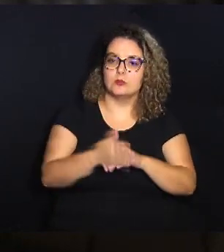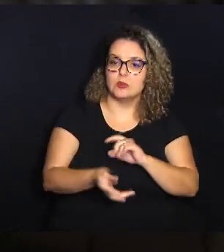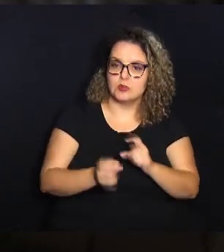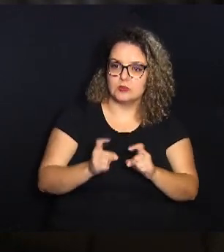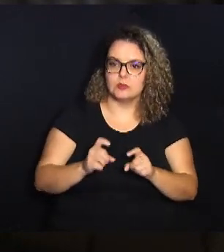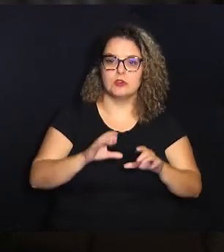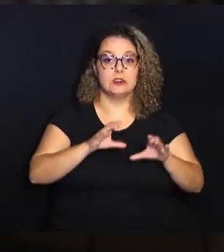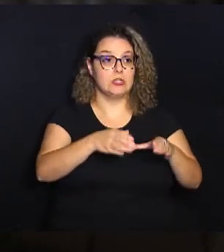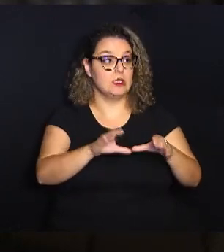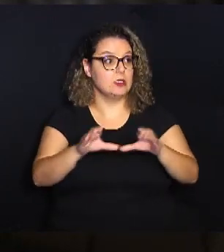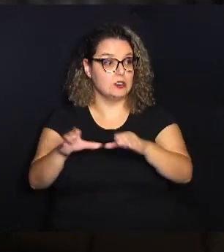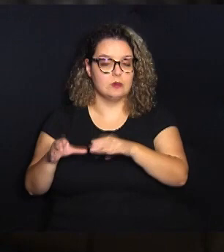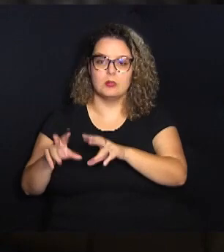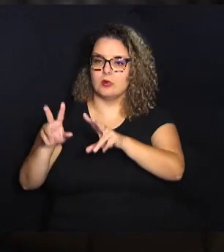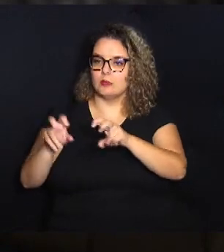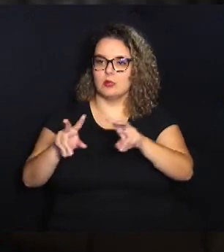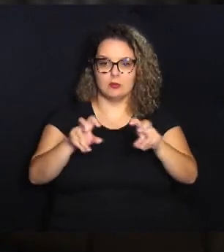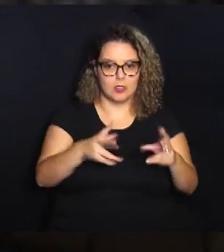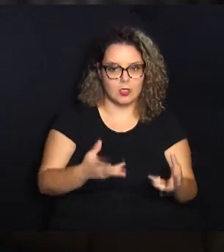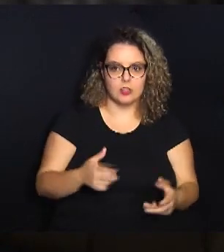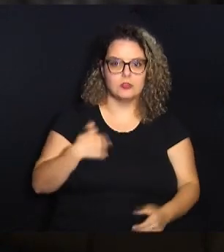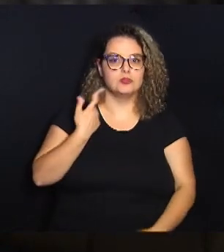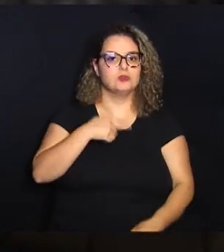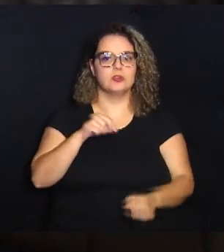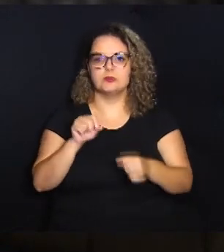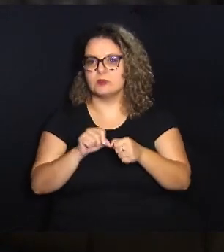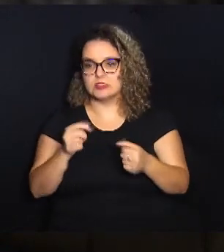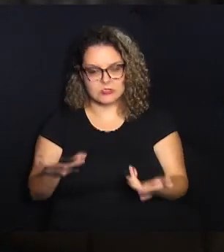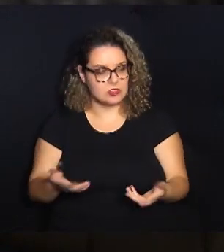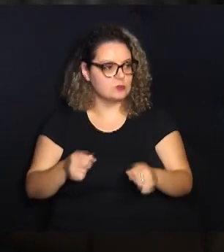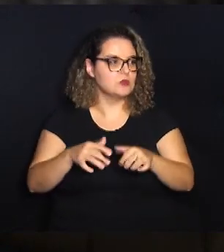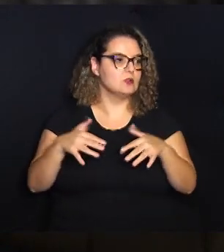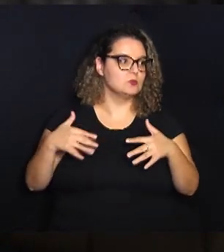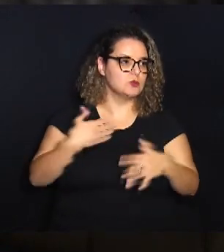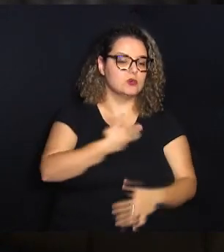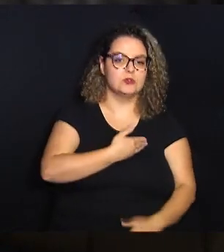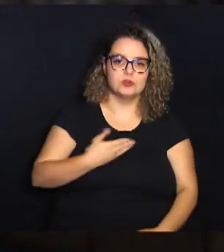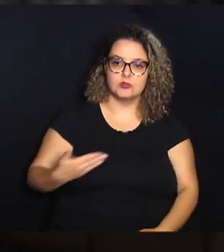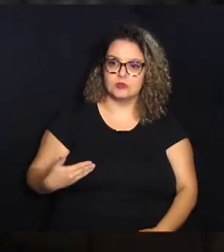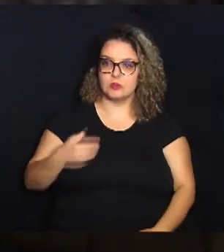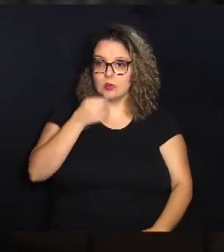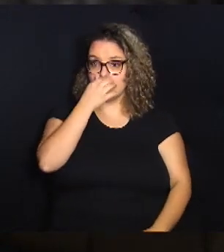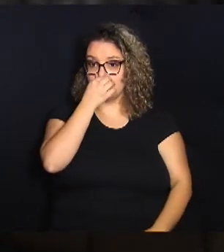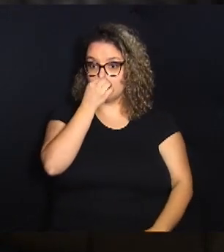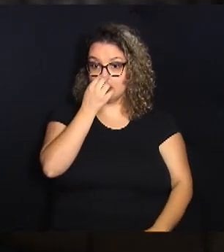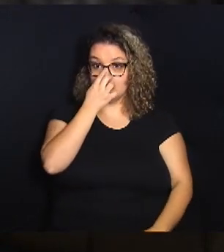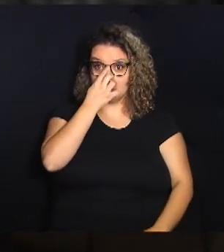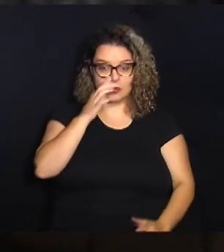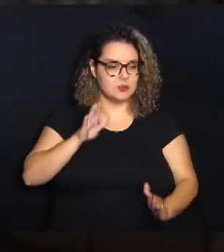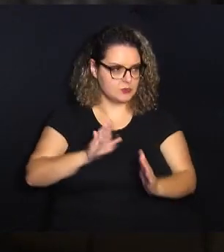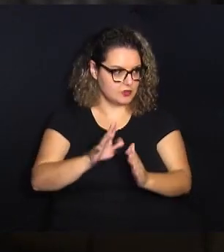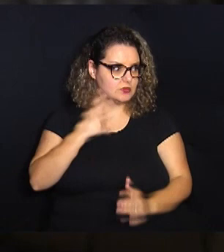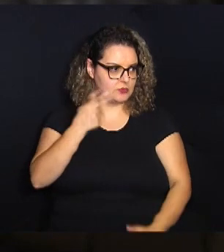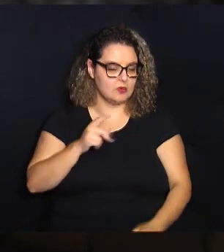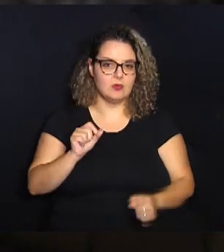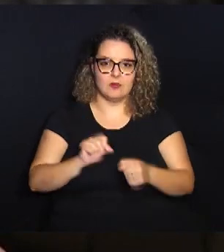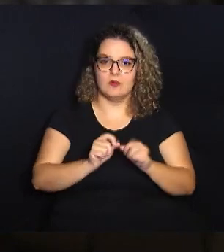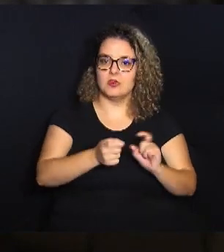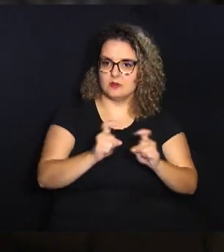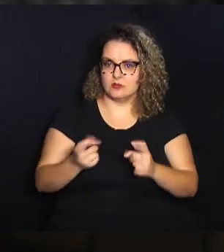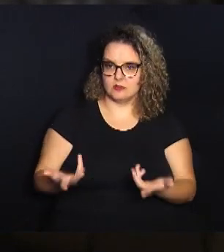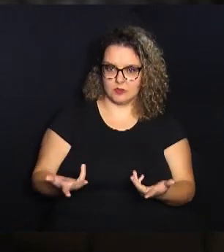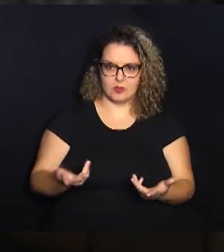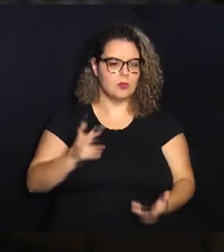das comissões temáticas, onde a gente realiza as audiências públicas, onde as frentes parlamentares fazem as suas reuniões, onde